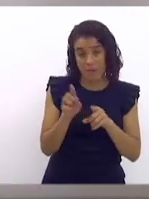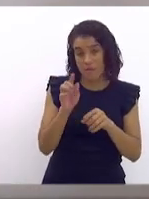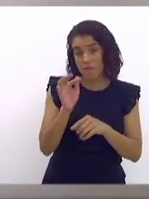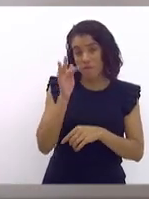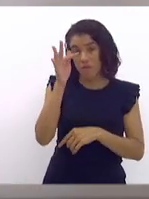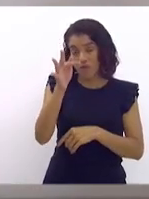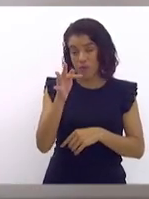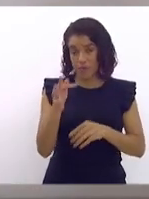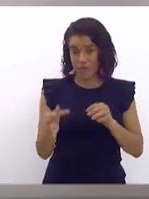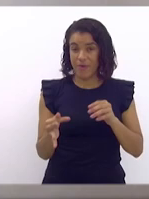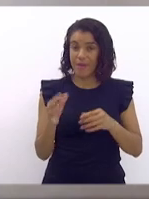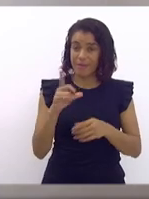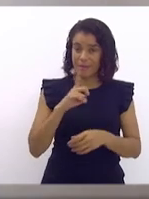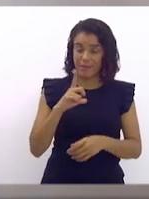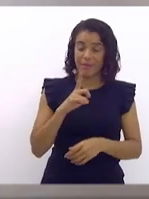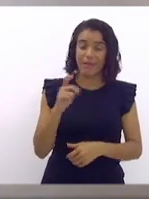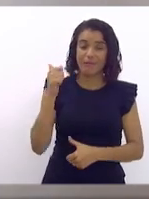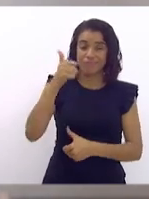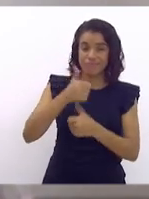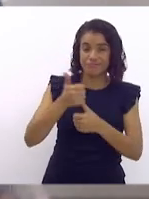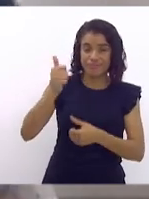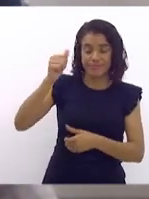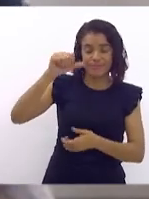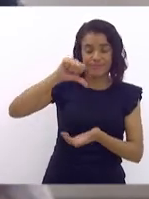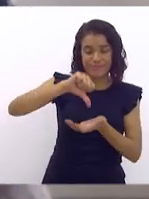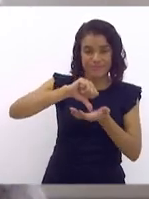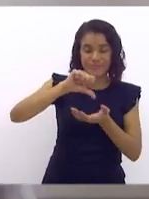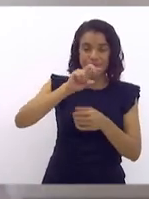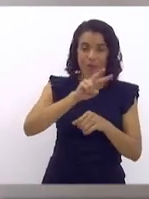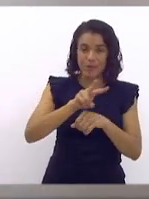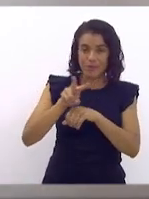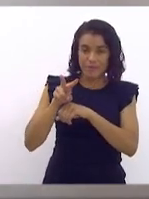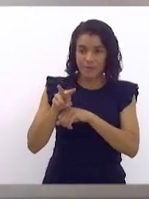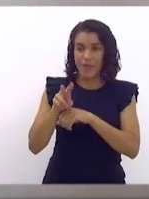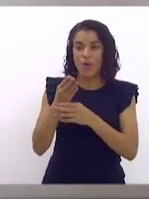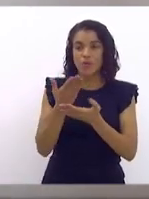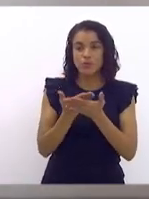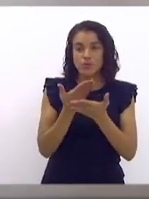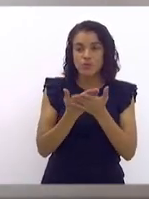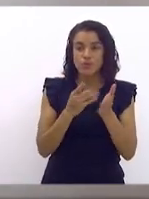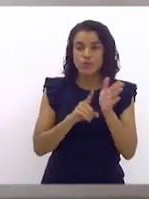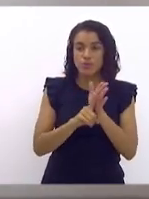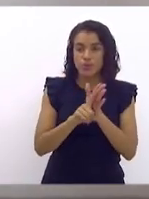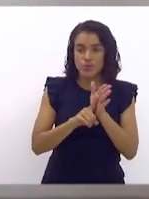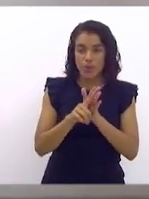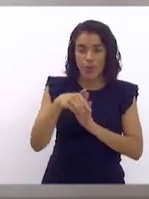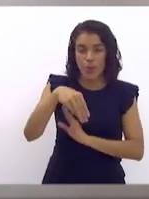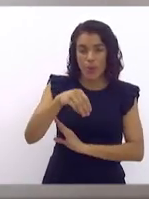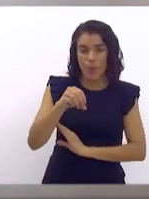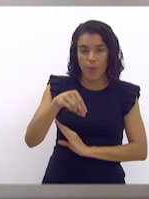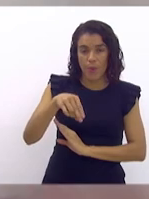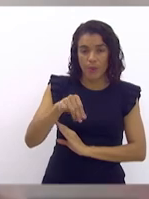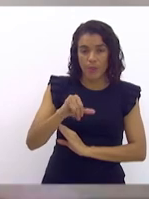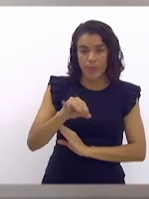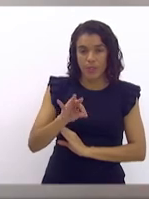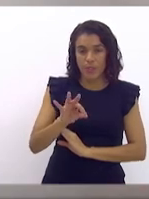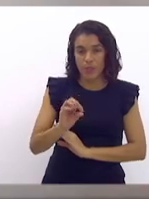vão constar do nosso repositório lá no Observatório, que são um estudo que foi feito pelo Monitora, né, que